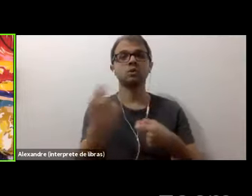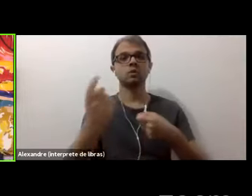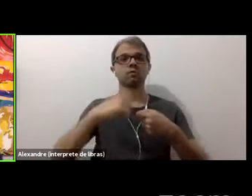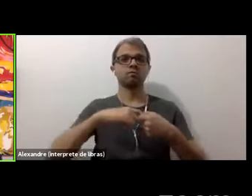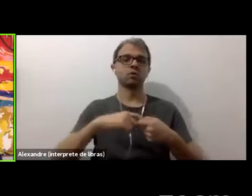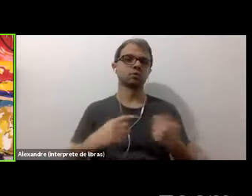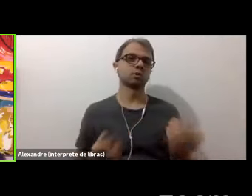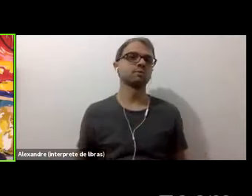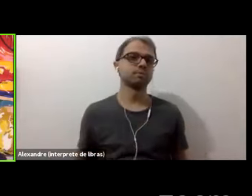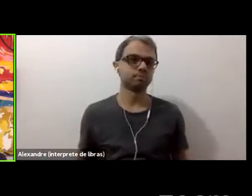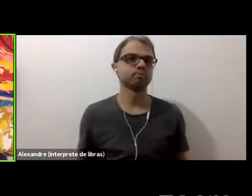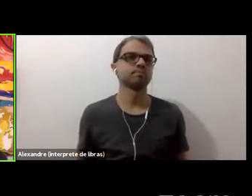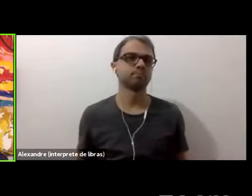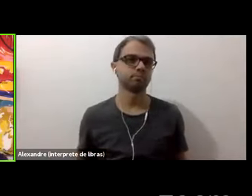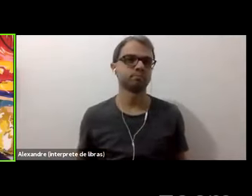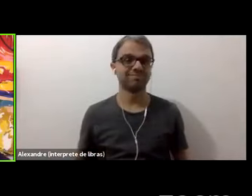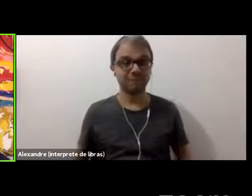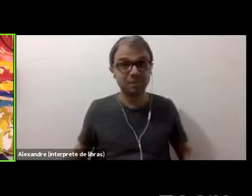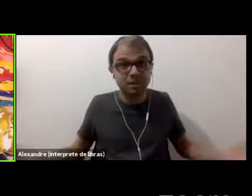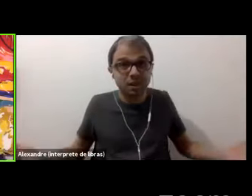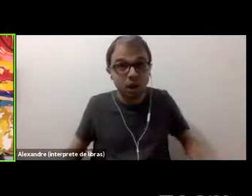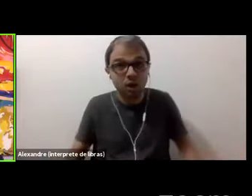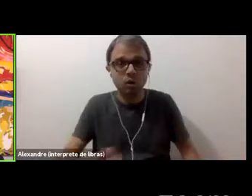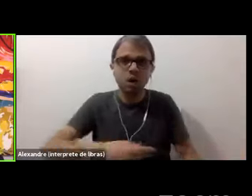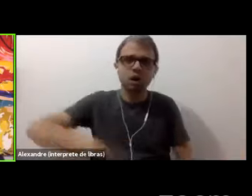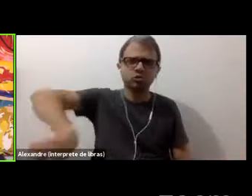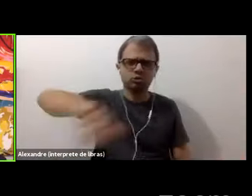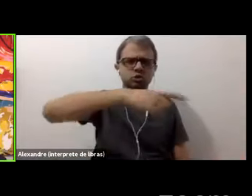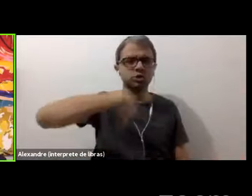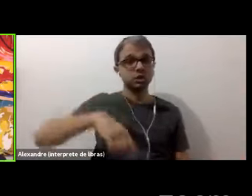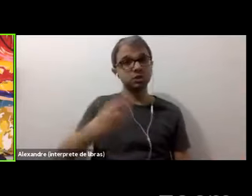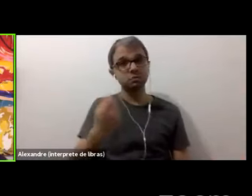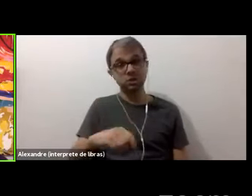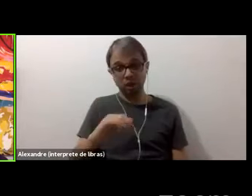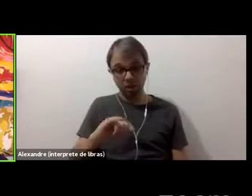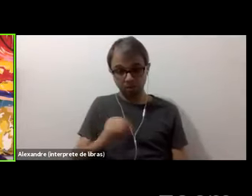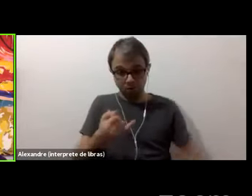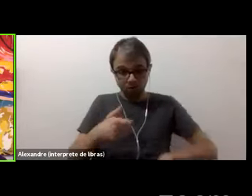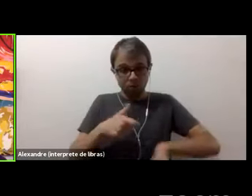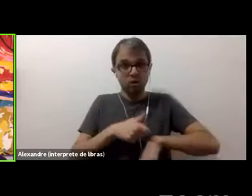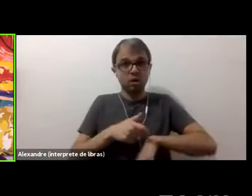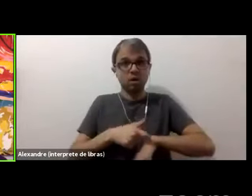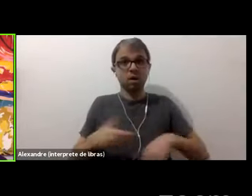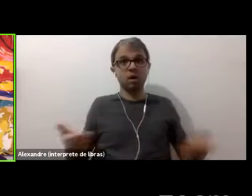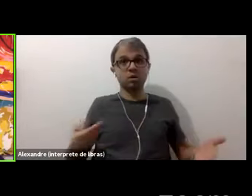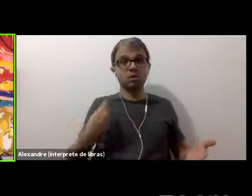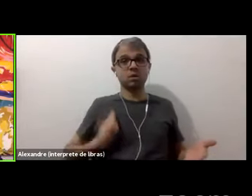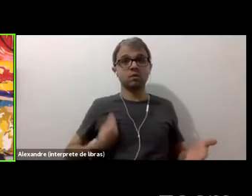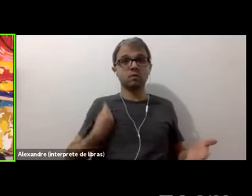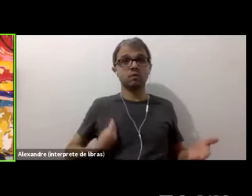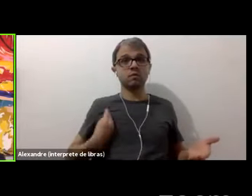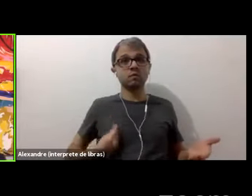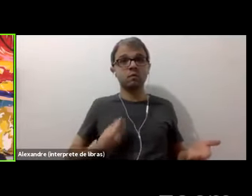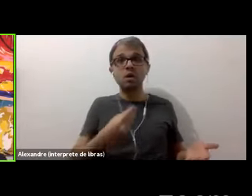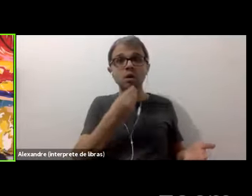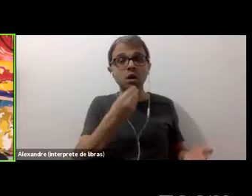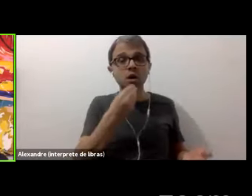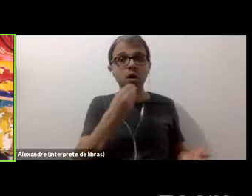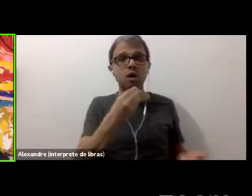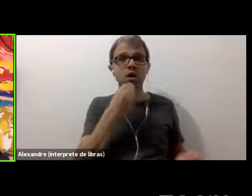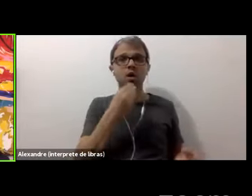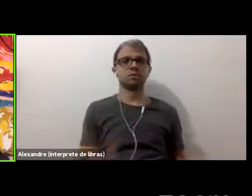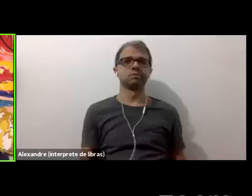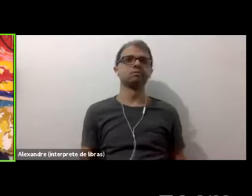a gente está vivendo esse momento, e agora a gente tem que fazer o melhor que pode dentro dessas possibilidades. Então, eu sou